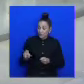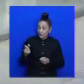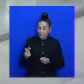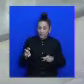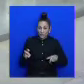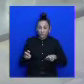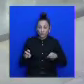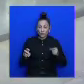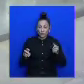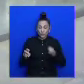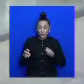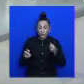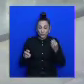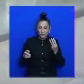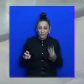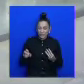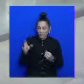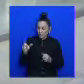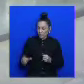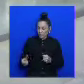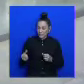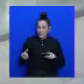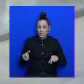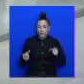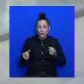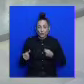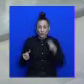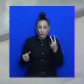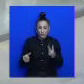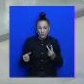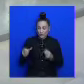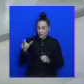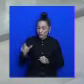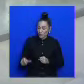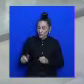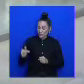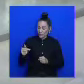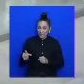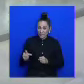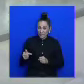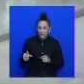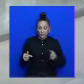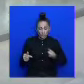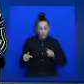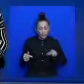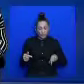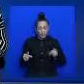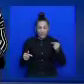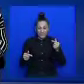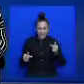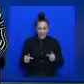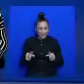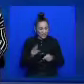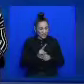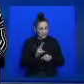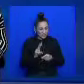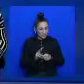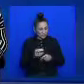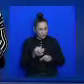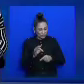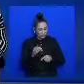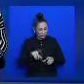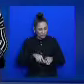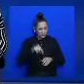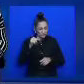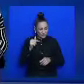5, 3. Coluna 6, 2. E coluna 7, 7. Senhoras auditoras, as senhoras confirmam